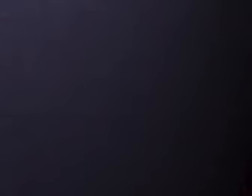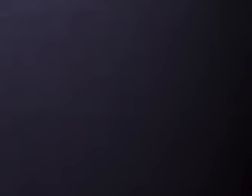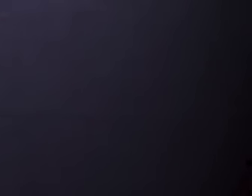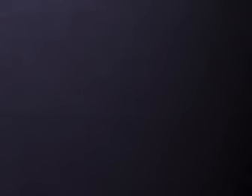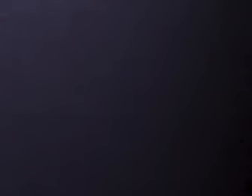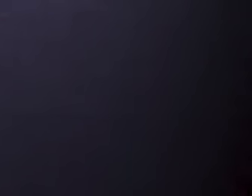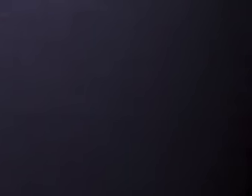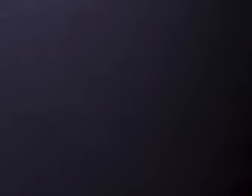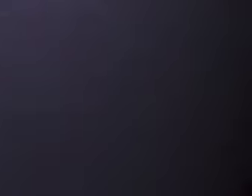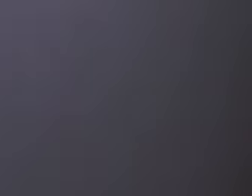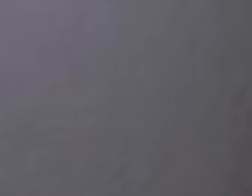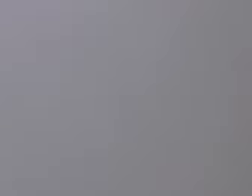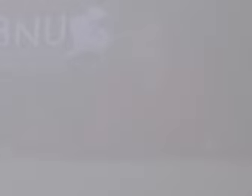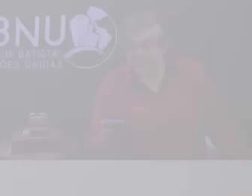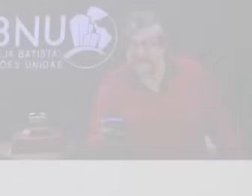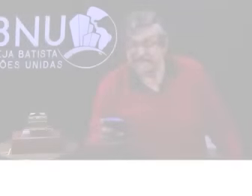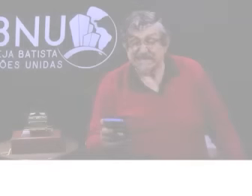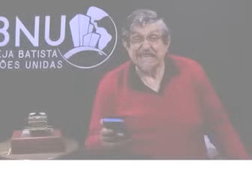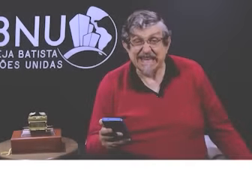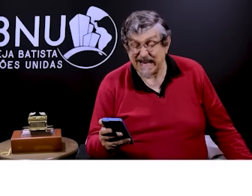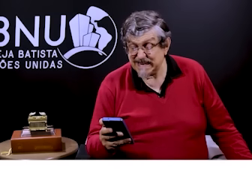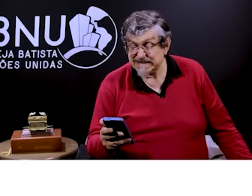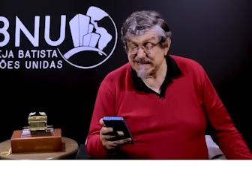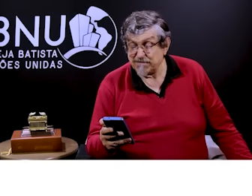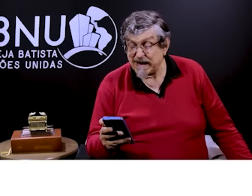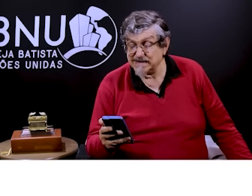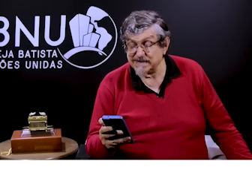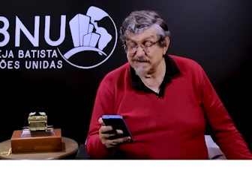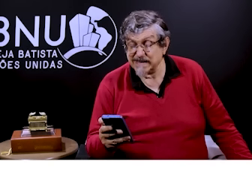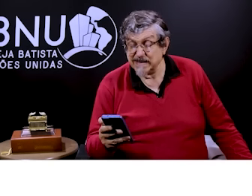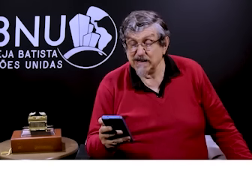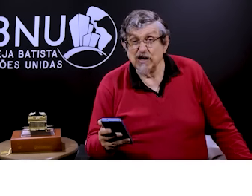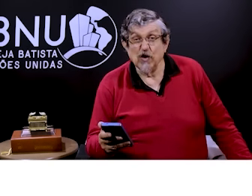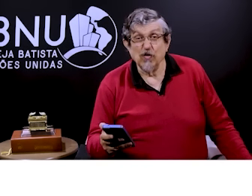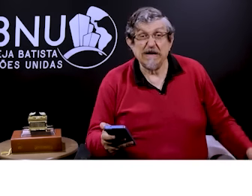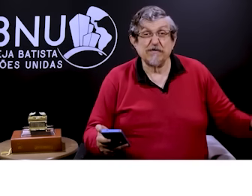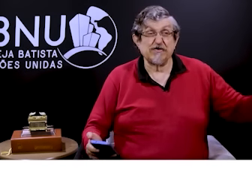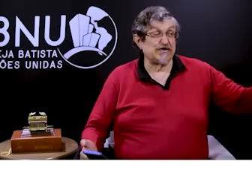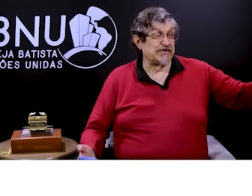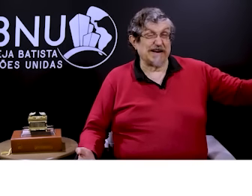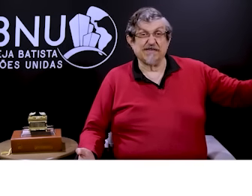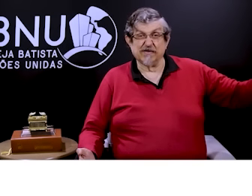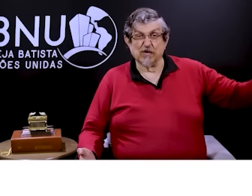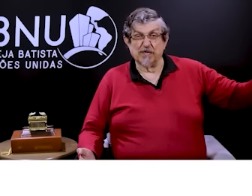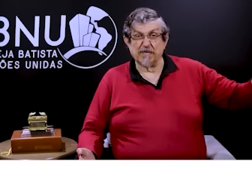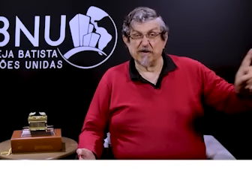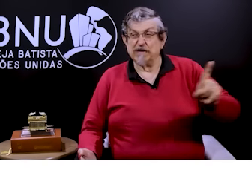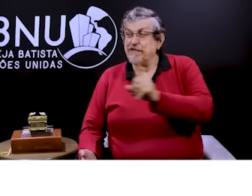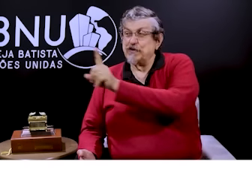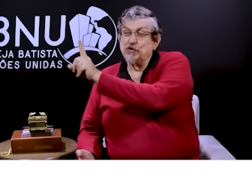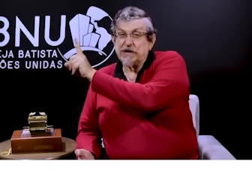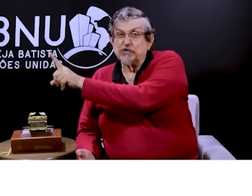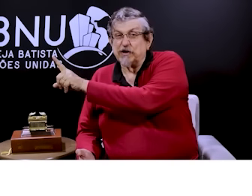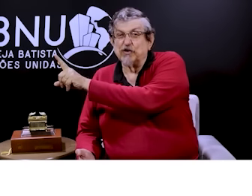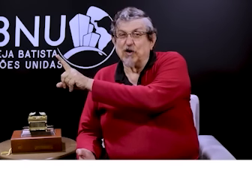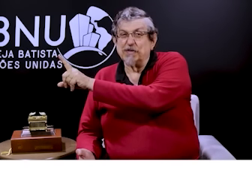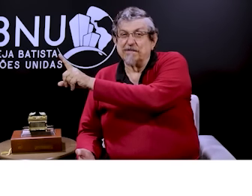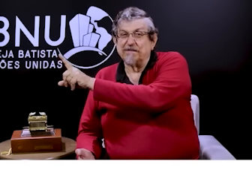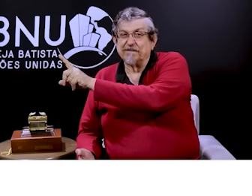interessante nós temos lá na base né o livro de Gênesis como o primeiro livro e